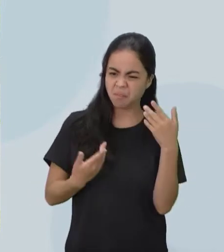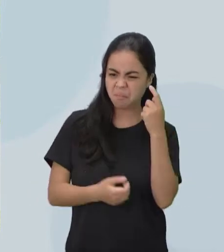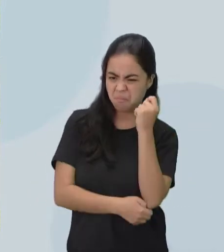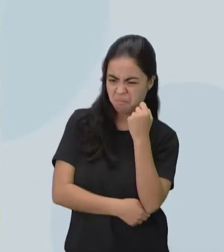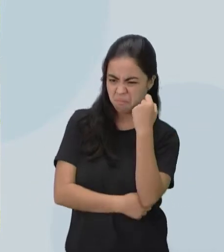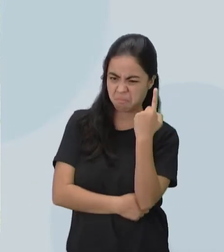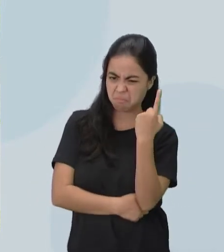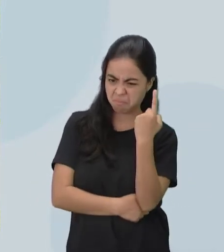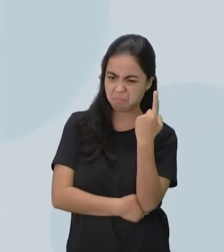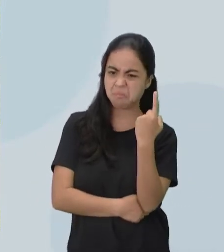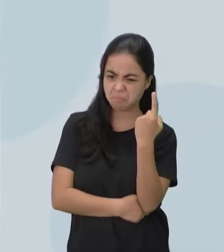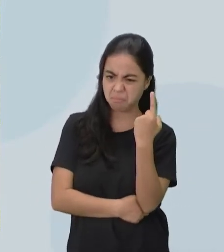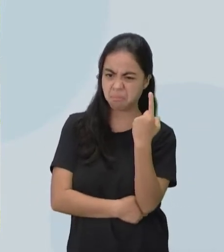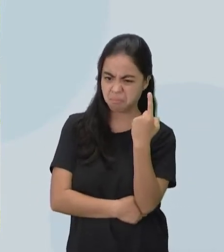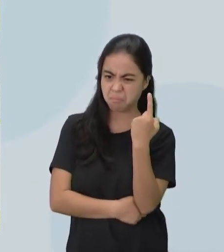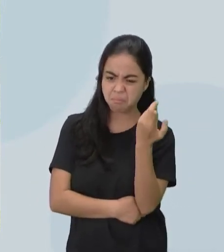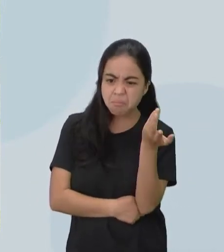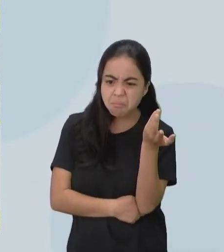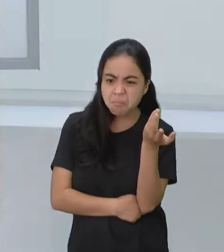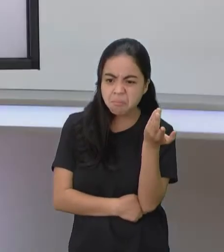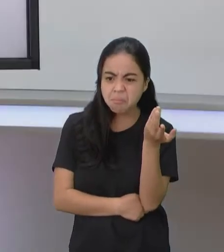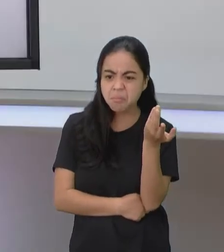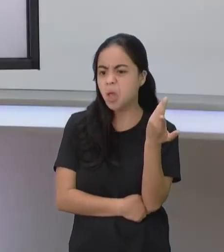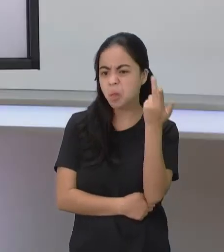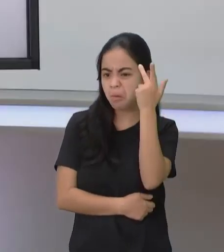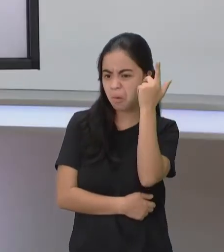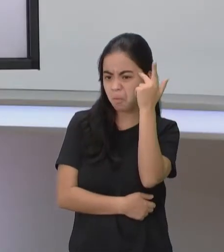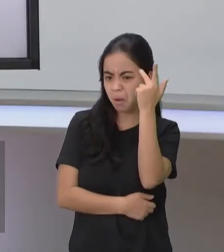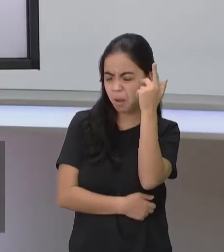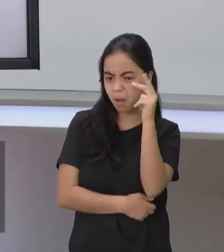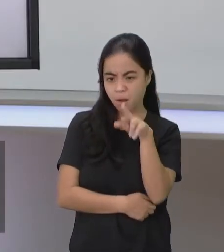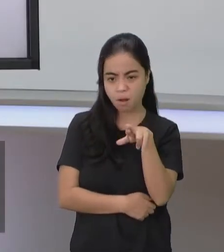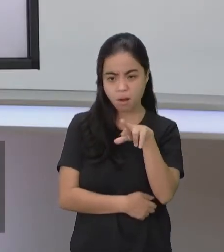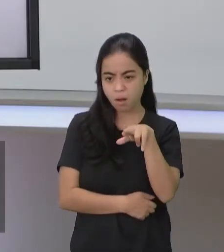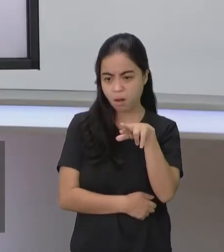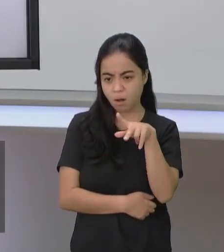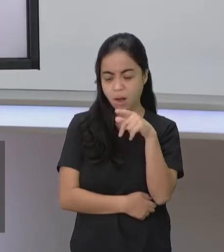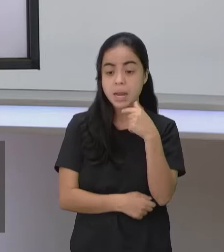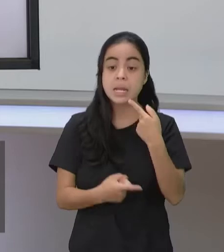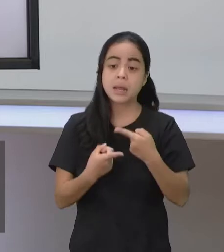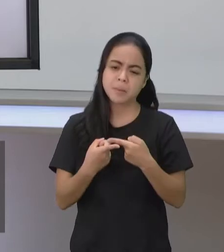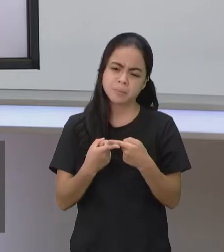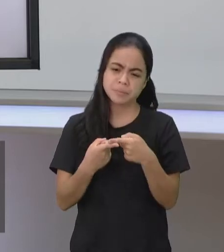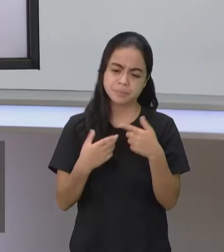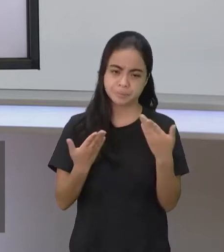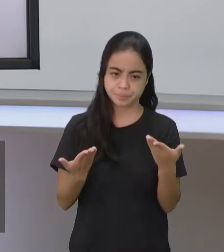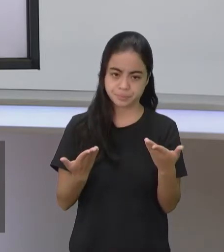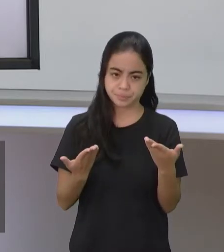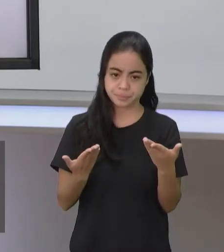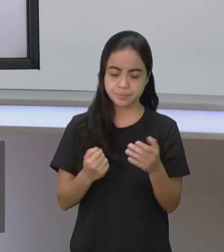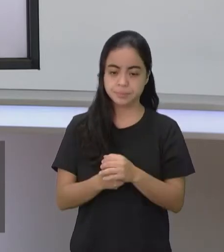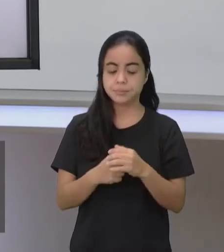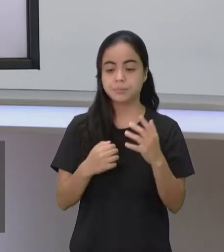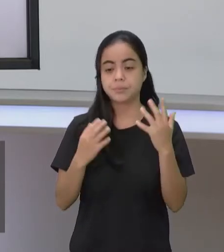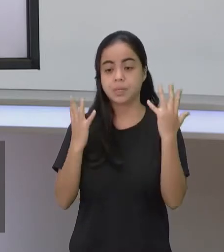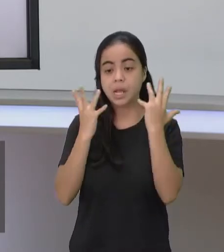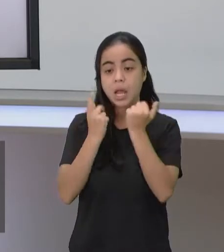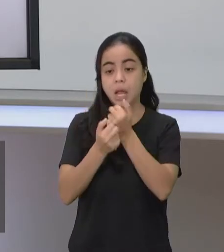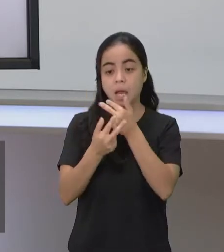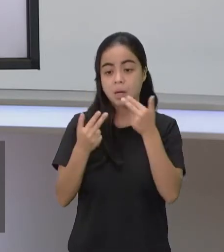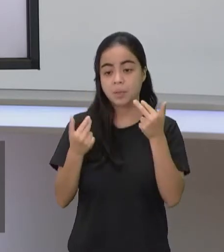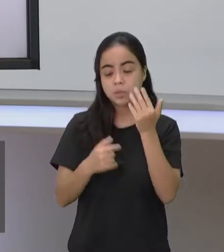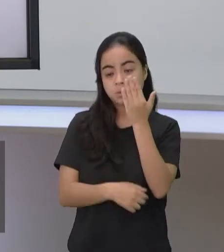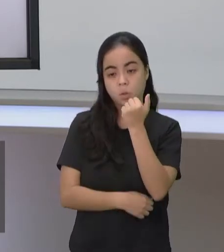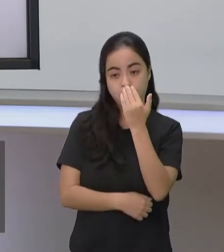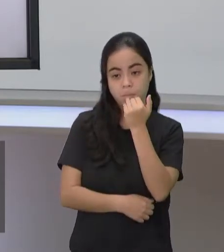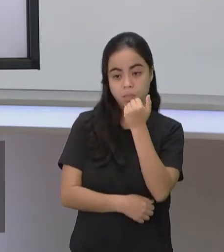olhar e falar, mano, isso é bizarro, isso é estranho, tipo, isso não é uma coisa que você vê todo dia. Por quê? Animais comendo, a gente vê